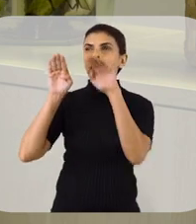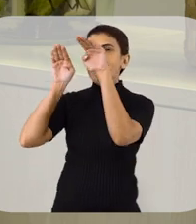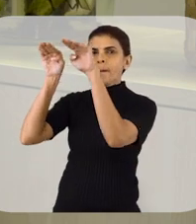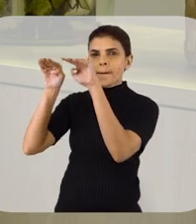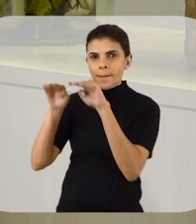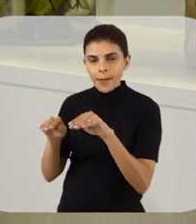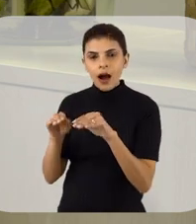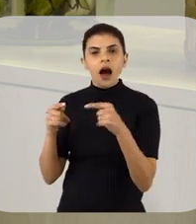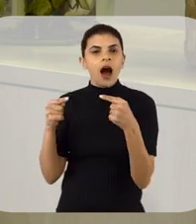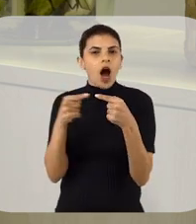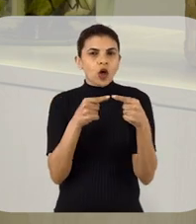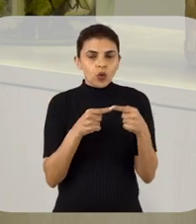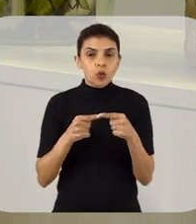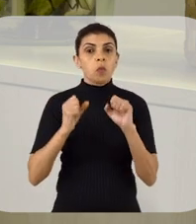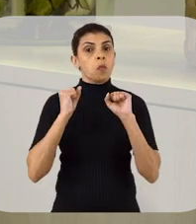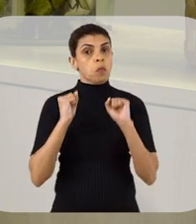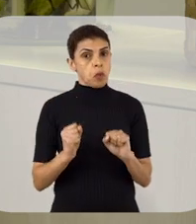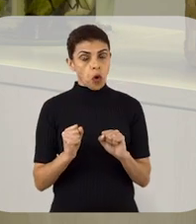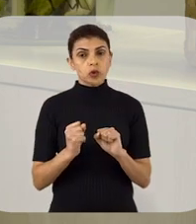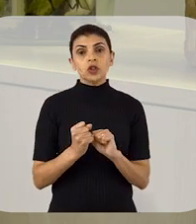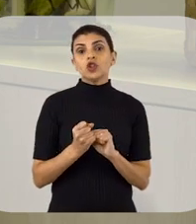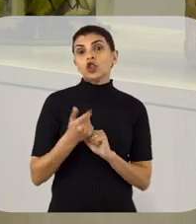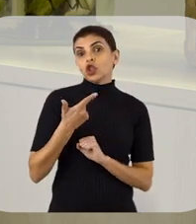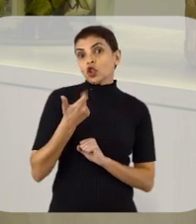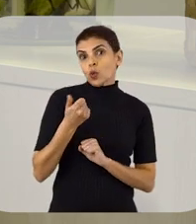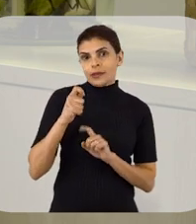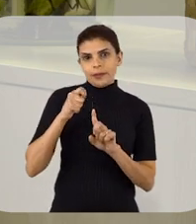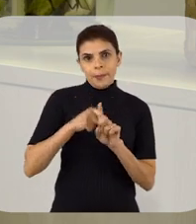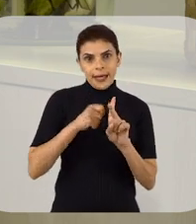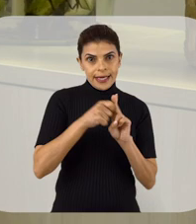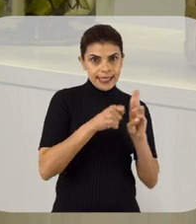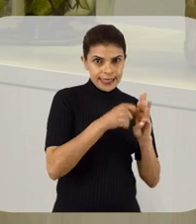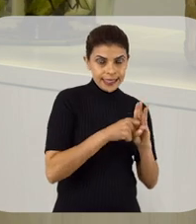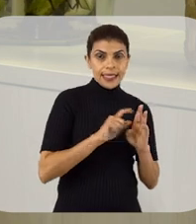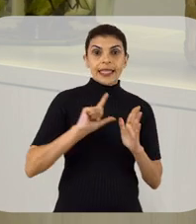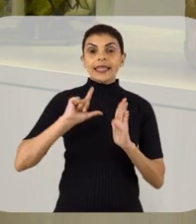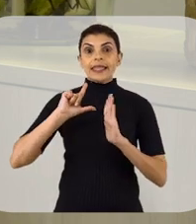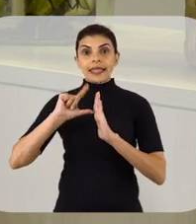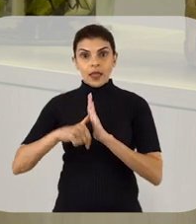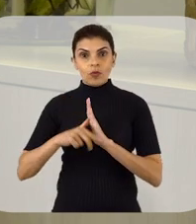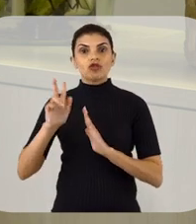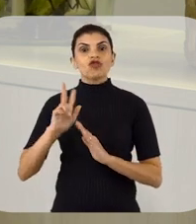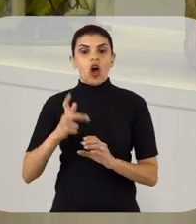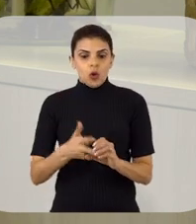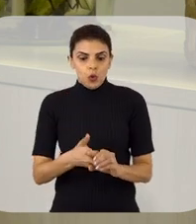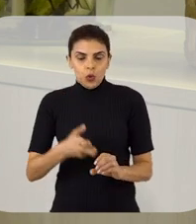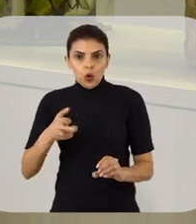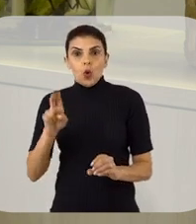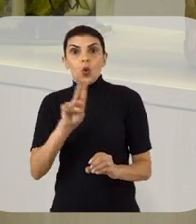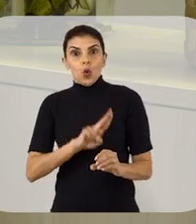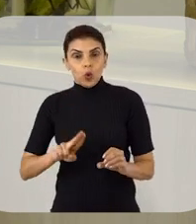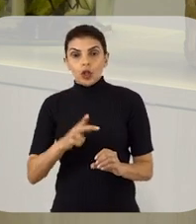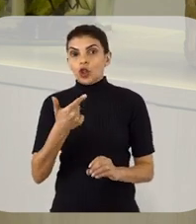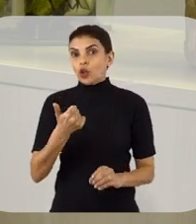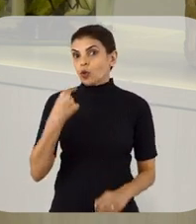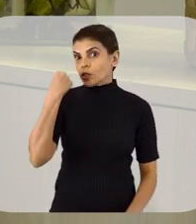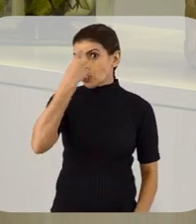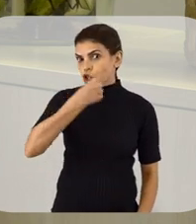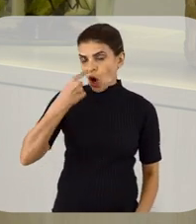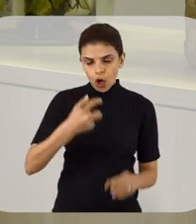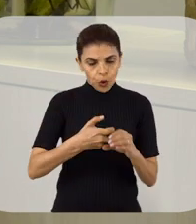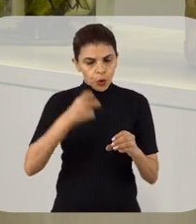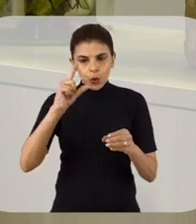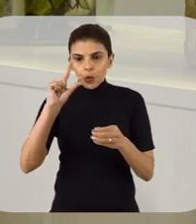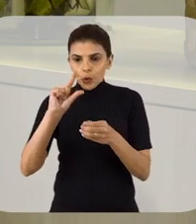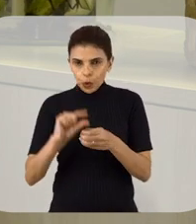Armazenada em condições adequadas, elas podem ficar até 12 meses e depois que o frasco começa a ser utilizado, você tem que ser 12 horas